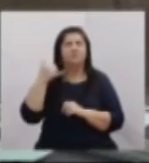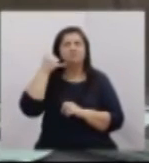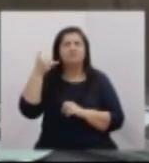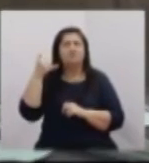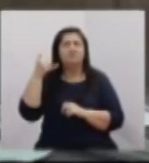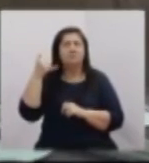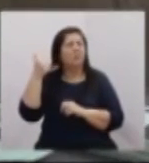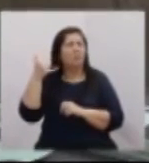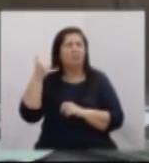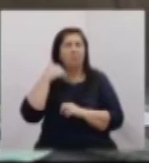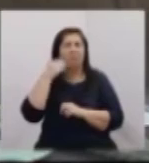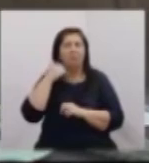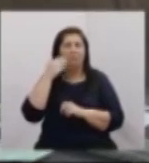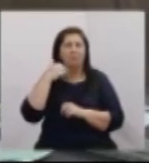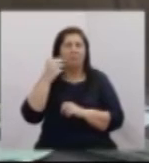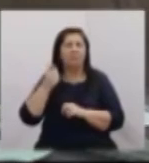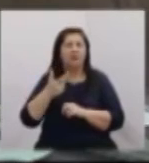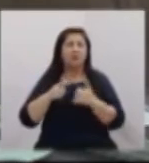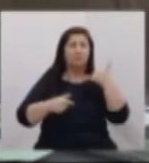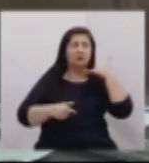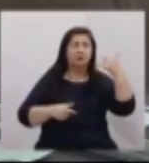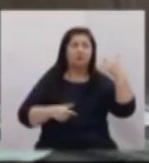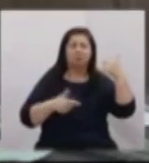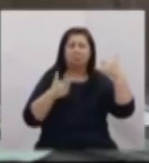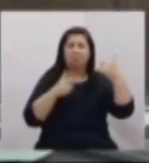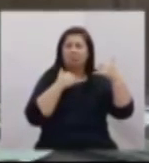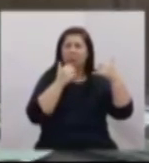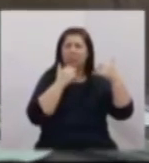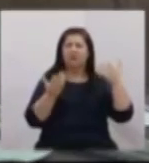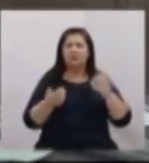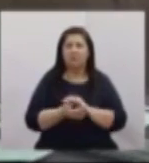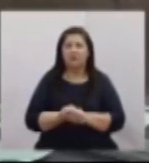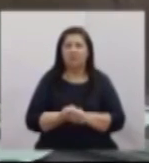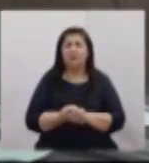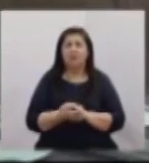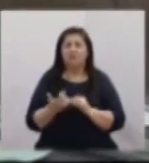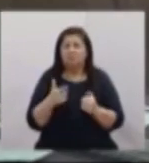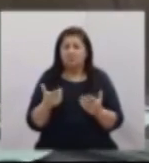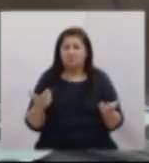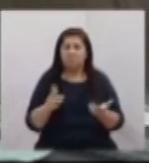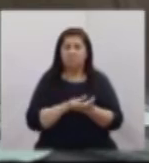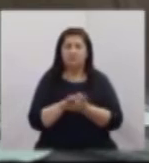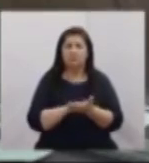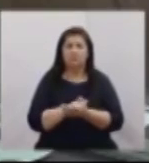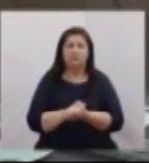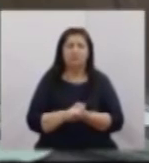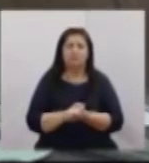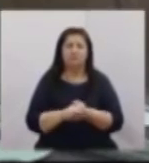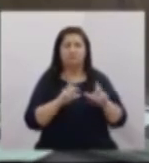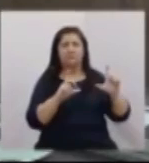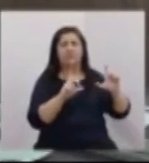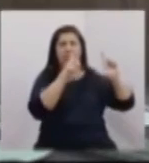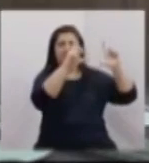ninguém atende. Você liga em outro número lá, ninguém atende da guarda. A guarda não tem esse poder que está na placa. Então,